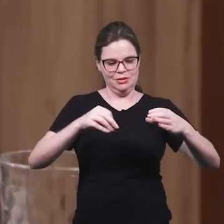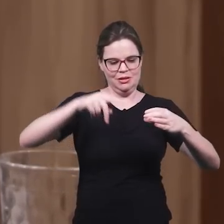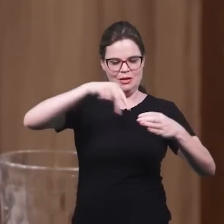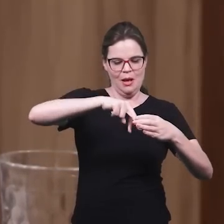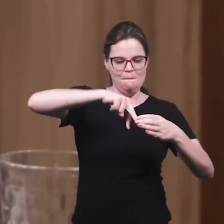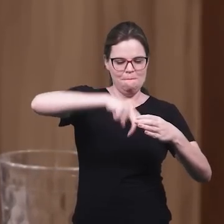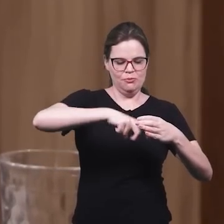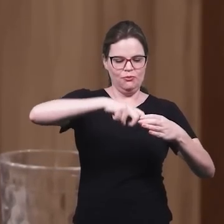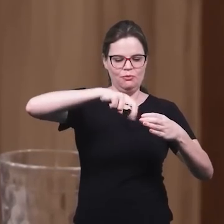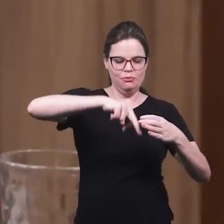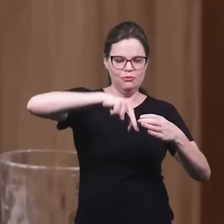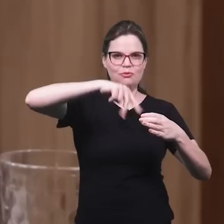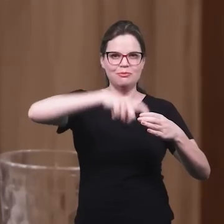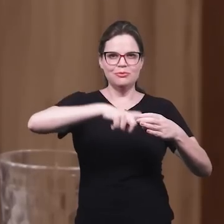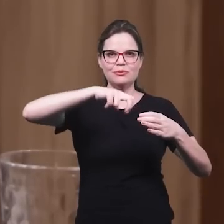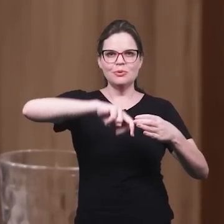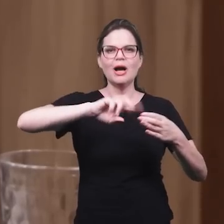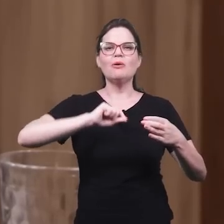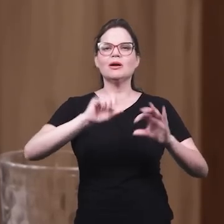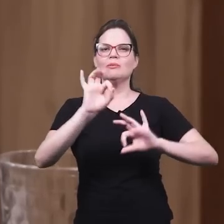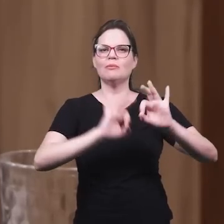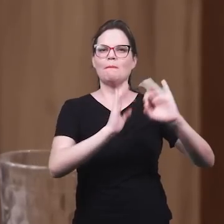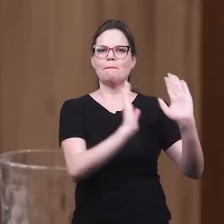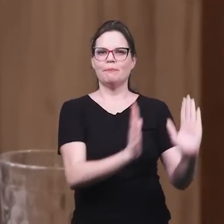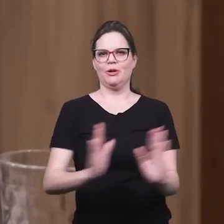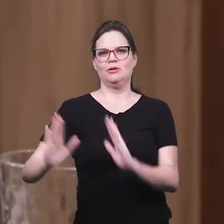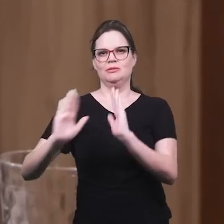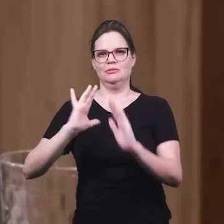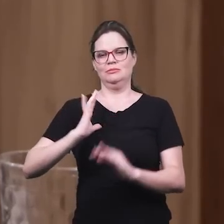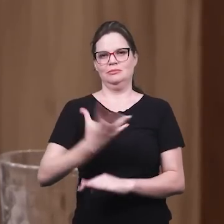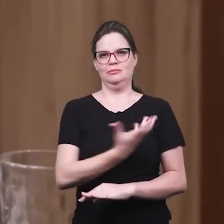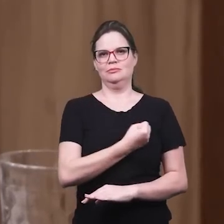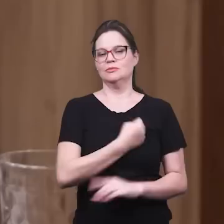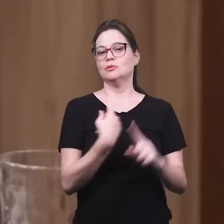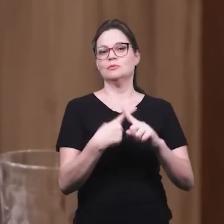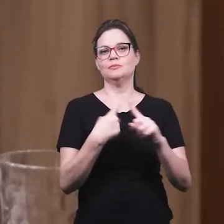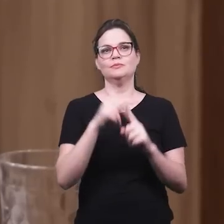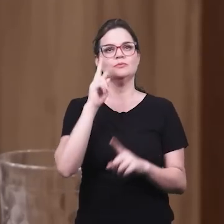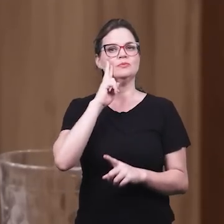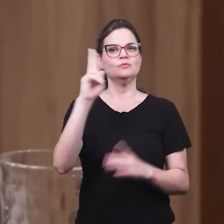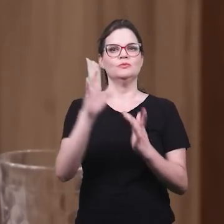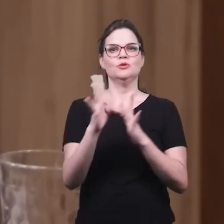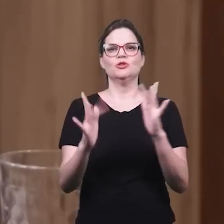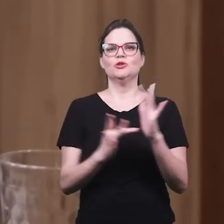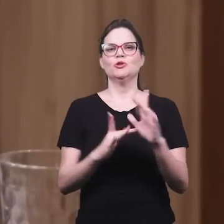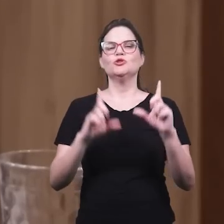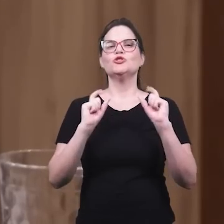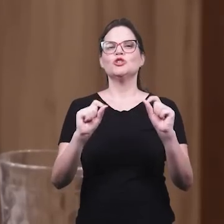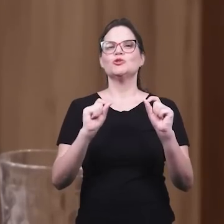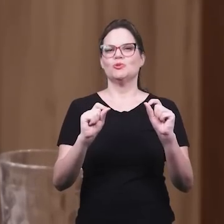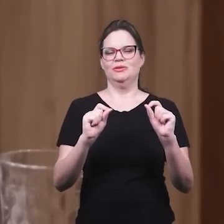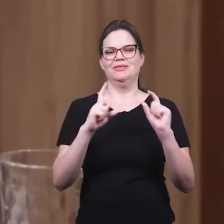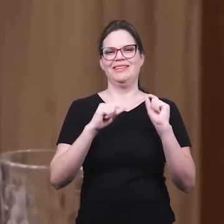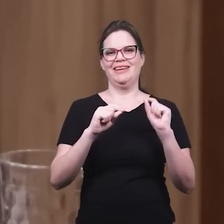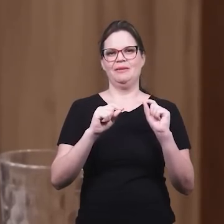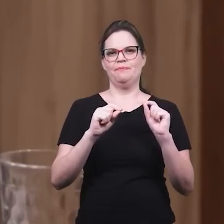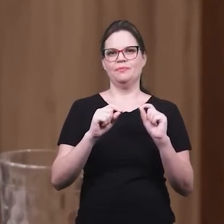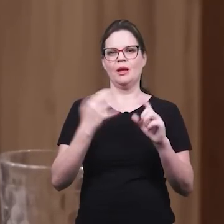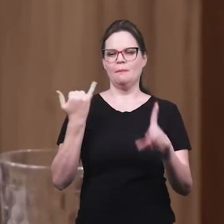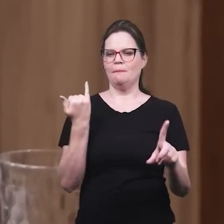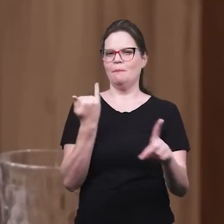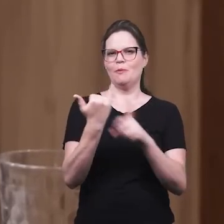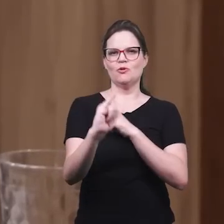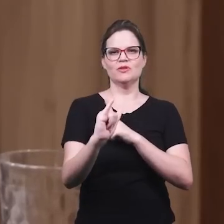se refere ao Senhor Jesus. O Senhor Jesus, a palavra diz que ele seria pisado, né? Moído pelas